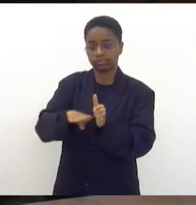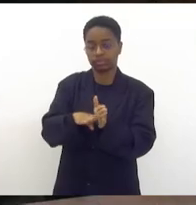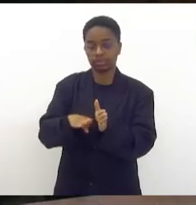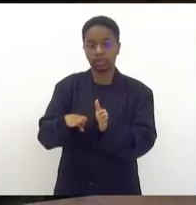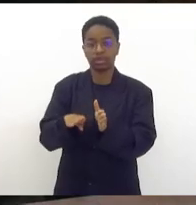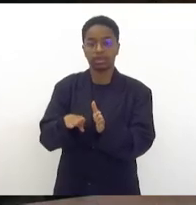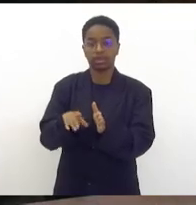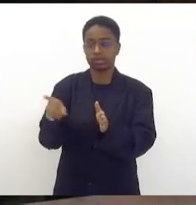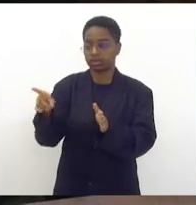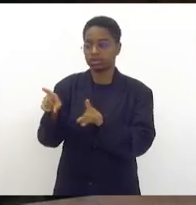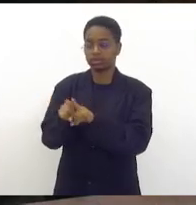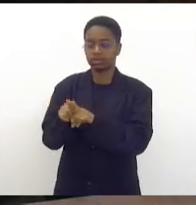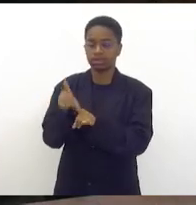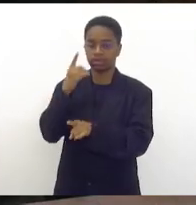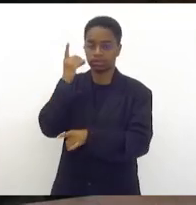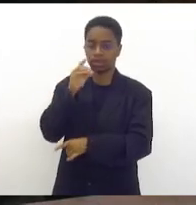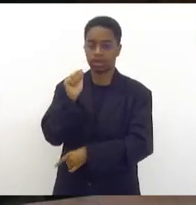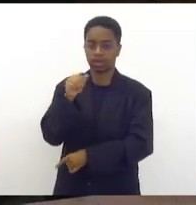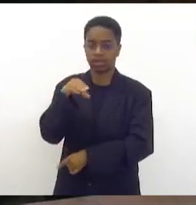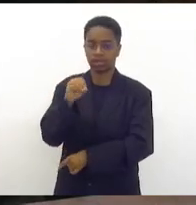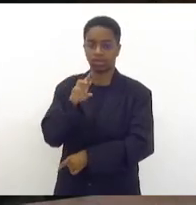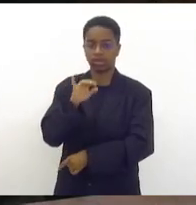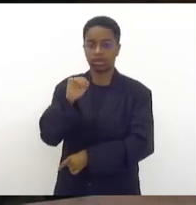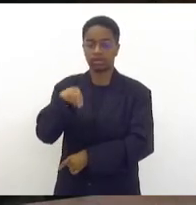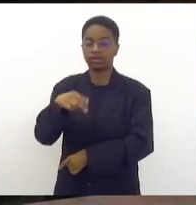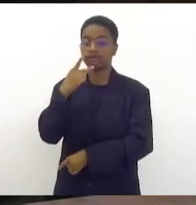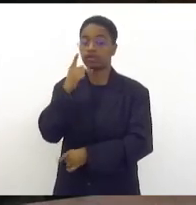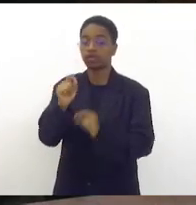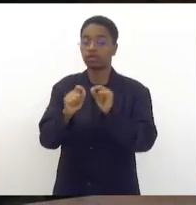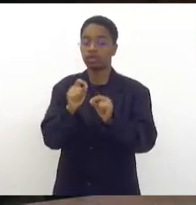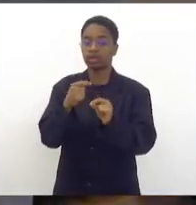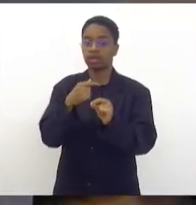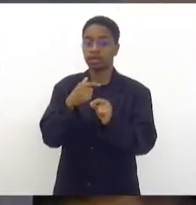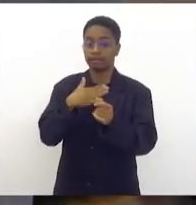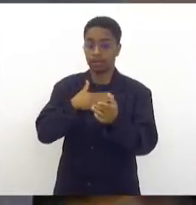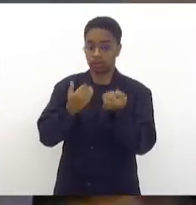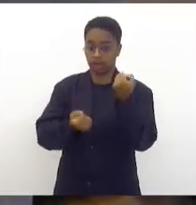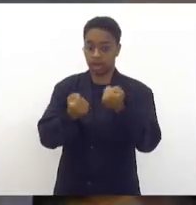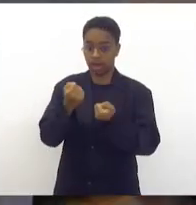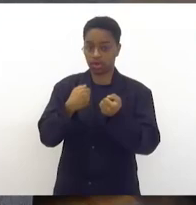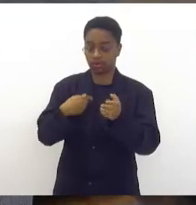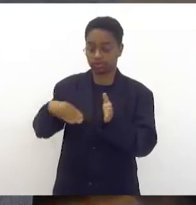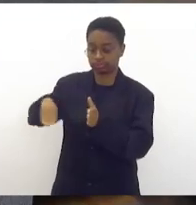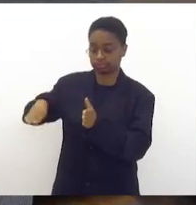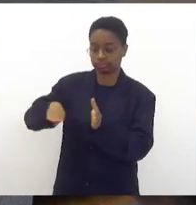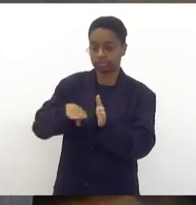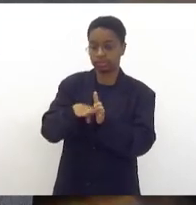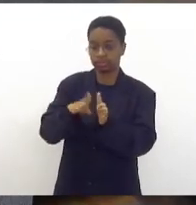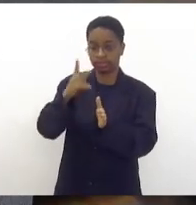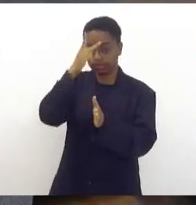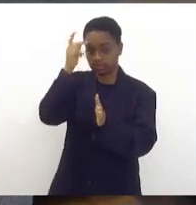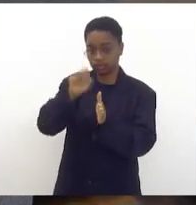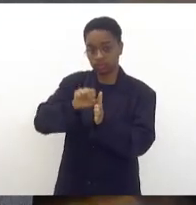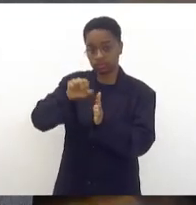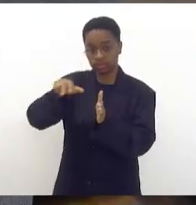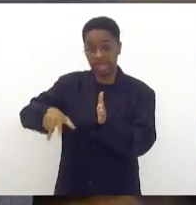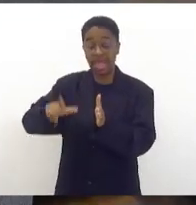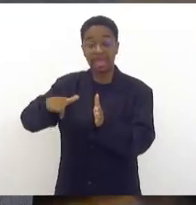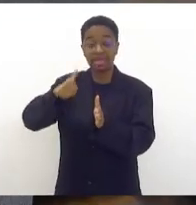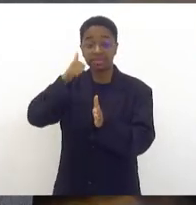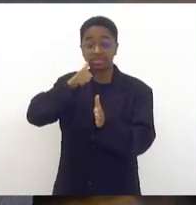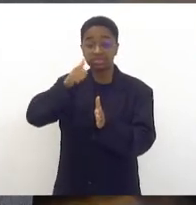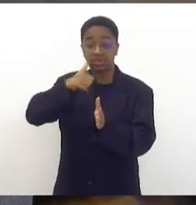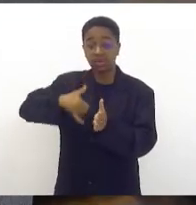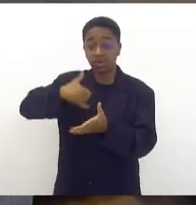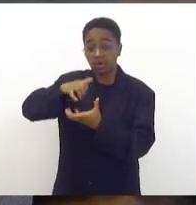Rodrigo Amorim, deputado Dionísio Lins, usou do seguinte termo: eu parei meu carro para descer uma passageira, a passageira era uma senhora